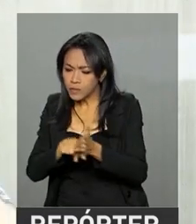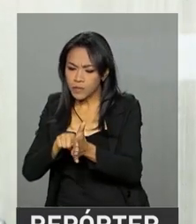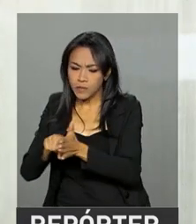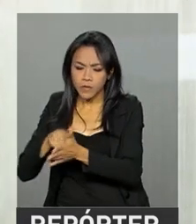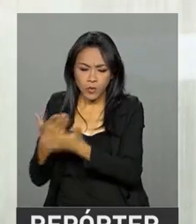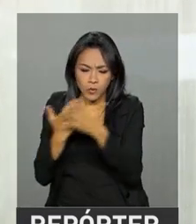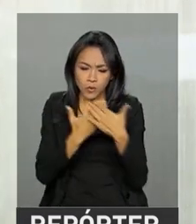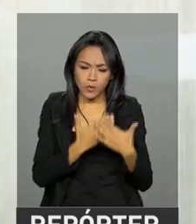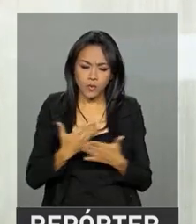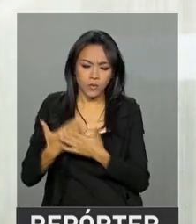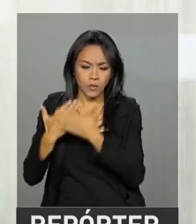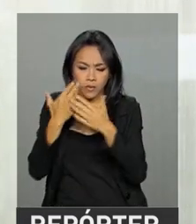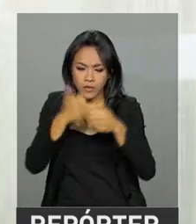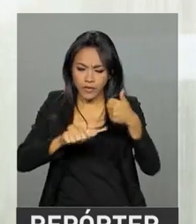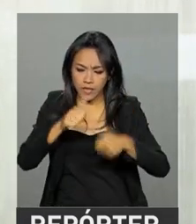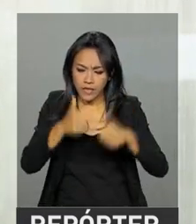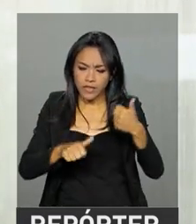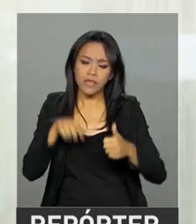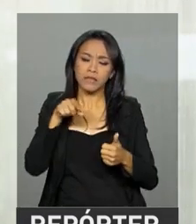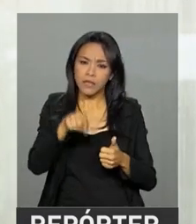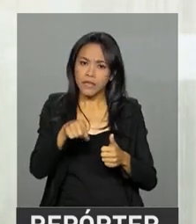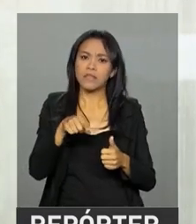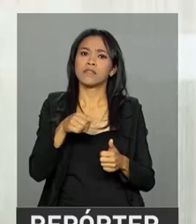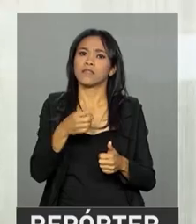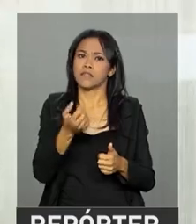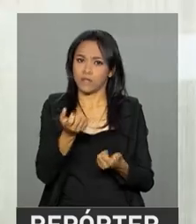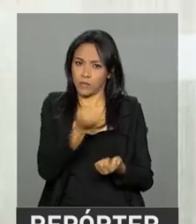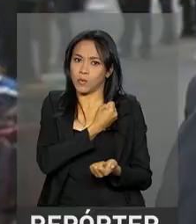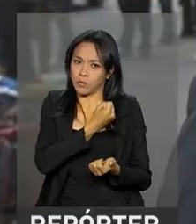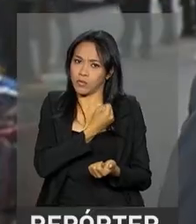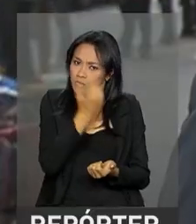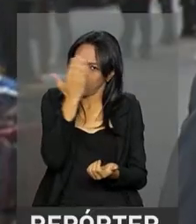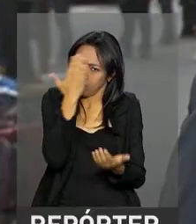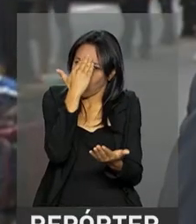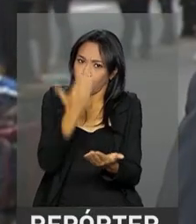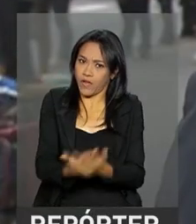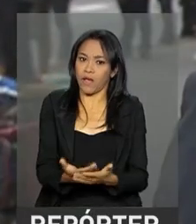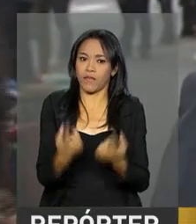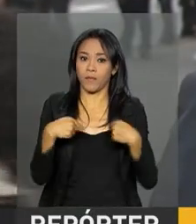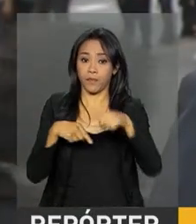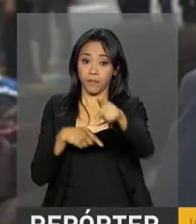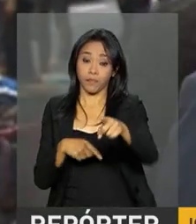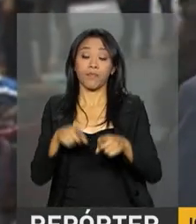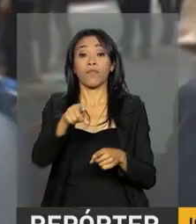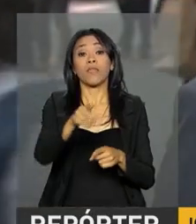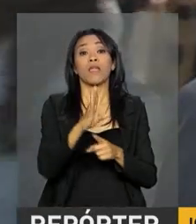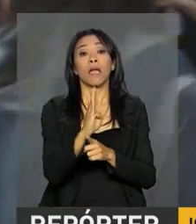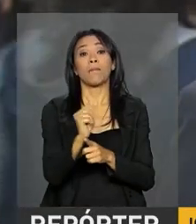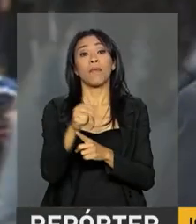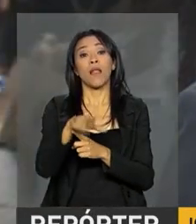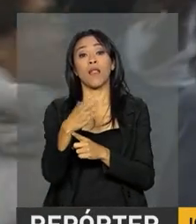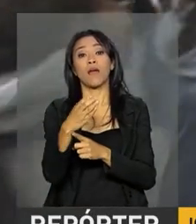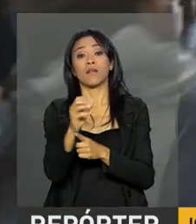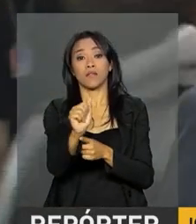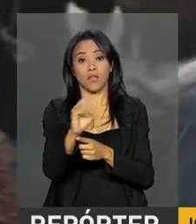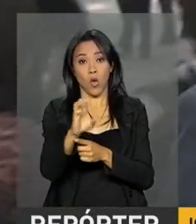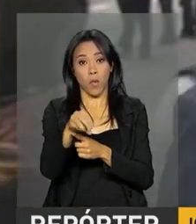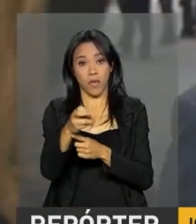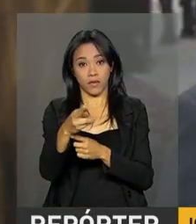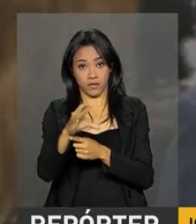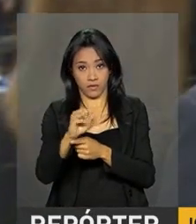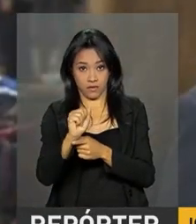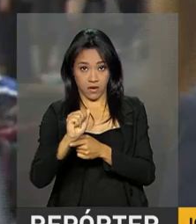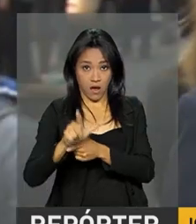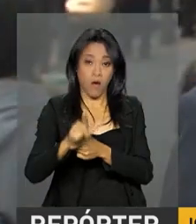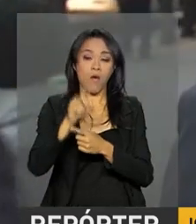eh é uma expectativa eh confiável o ritmo da balança comercial em 2017 pode ser explicado pelo